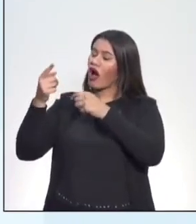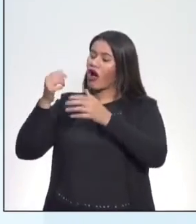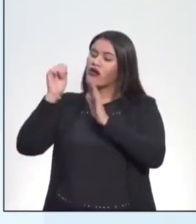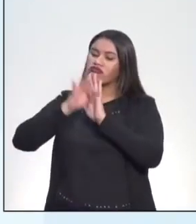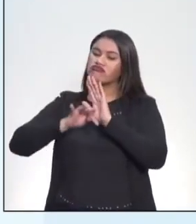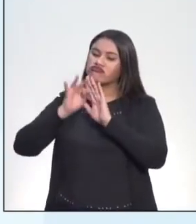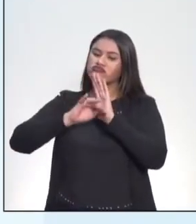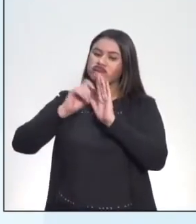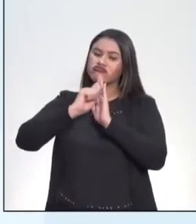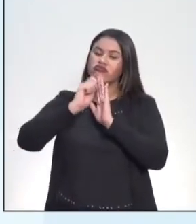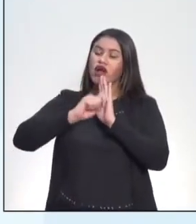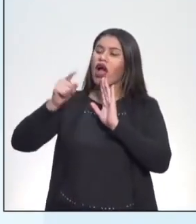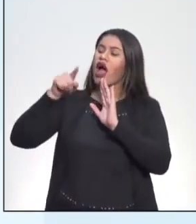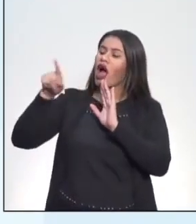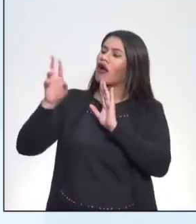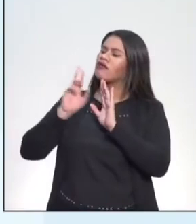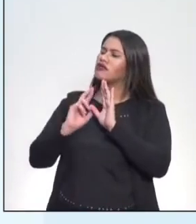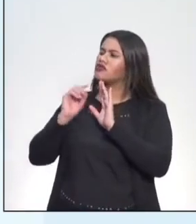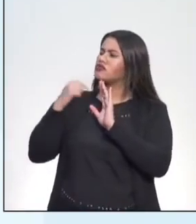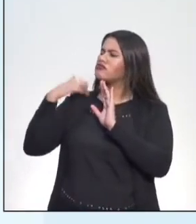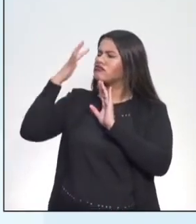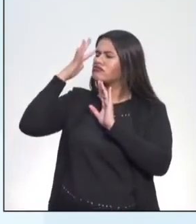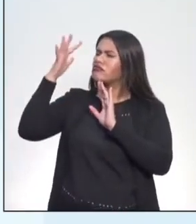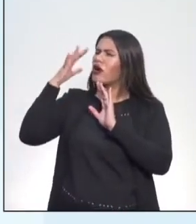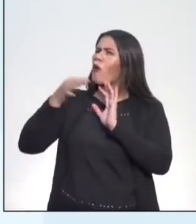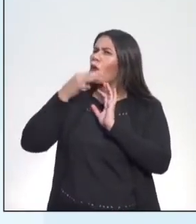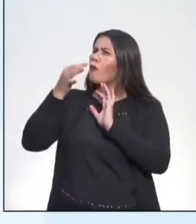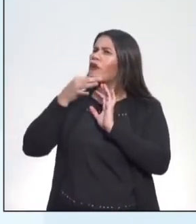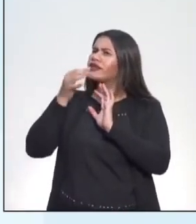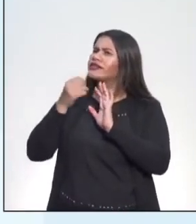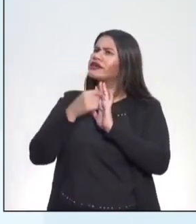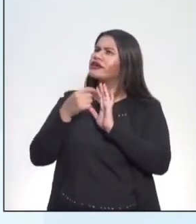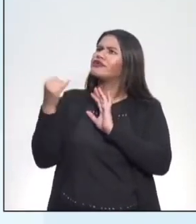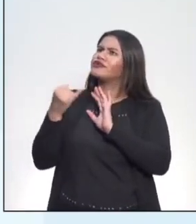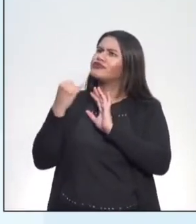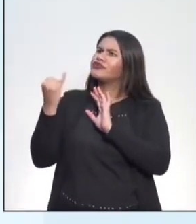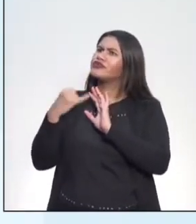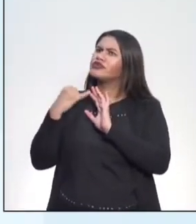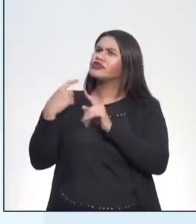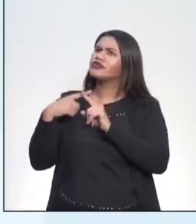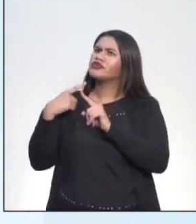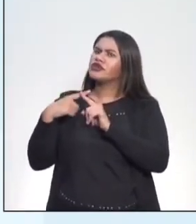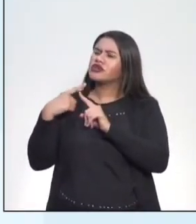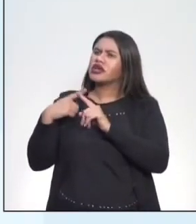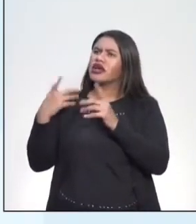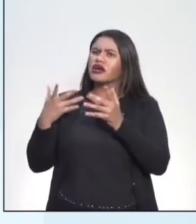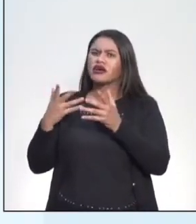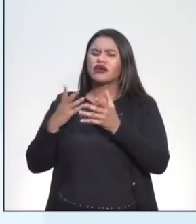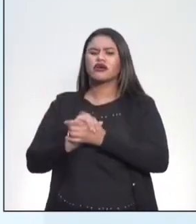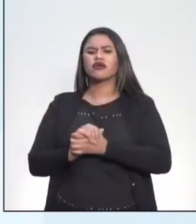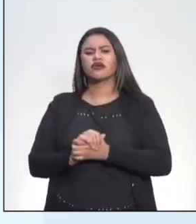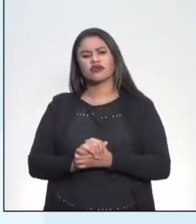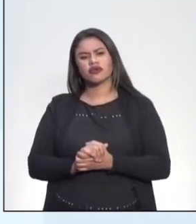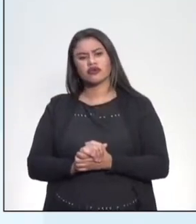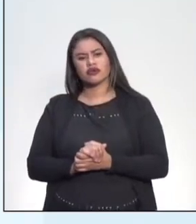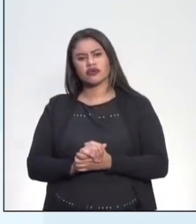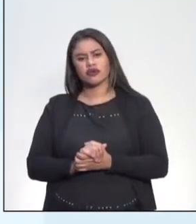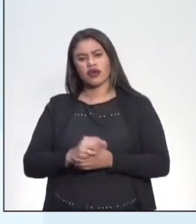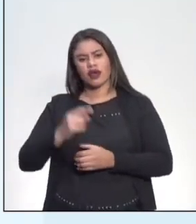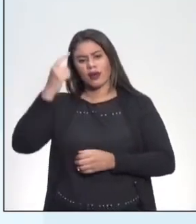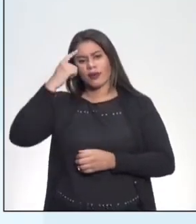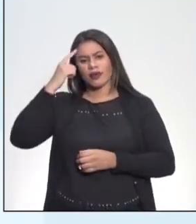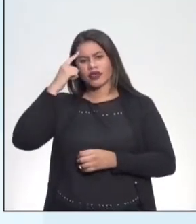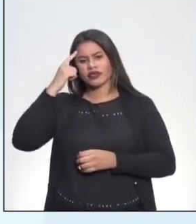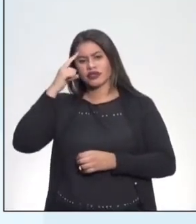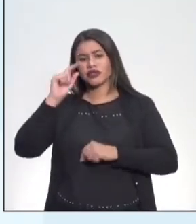Tá? Então, por que vocês consideram importante no nosso dia a dia, ainda mais agora, levando em conta esses tempos de pandemia,